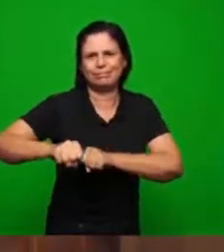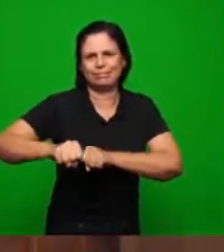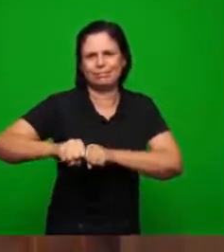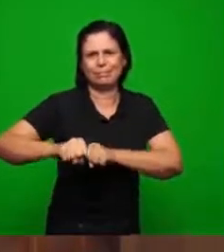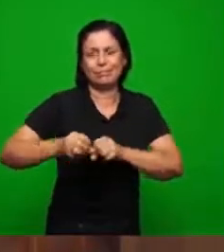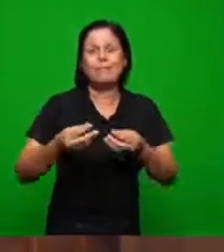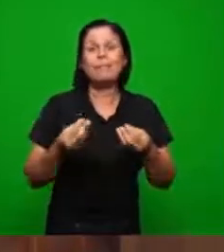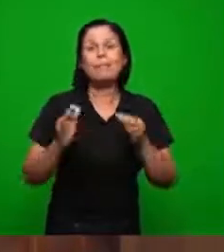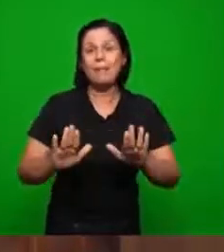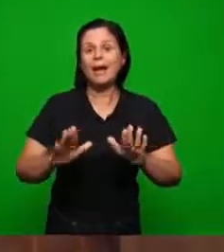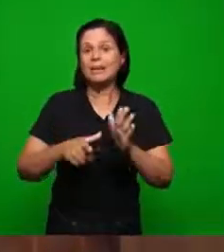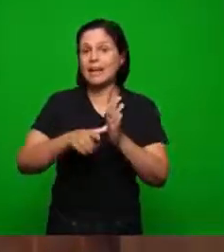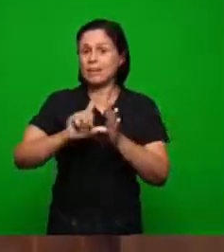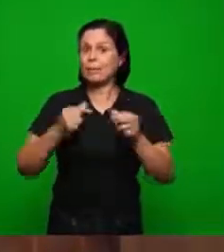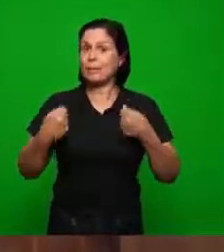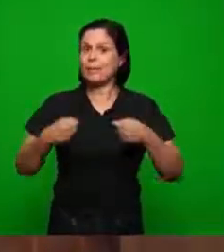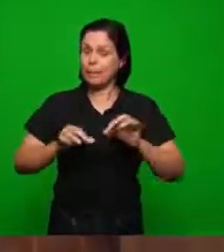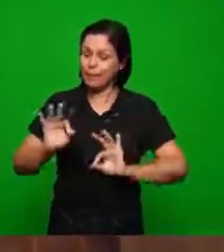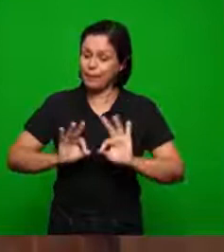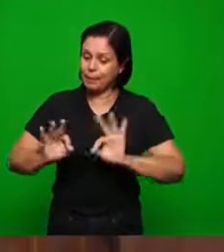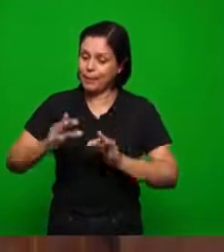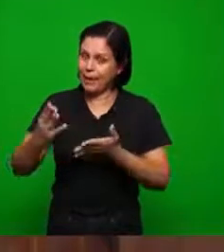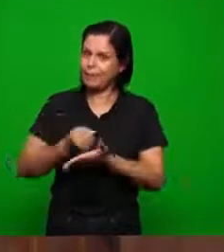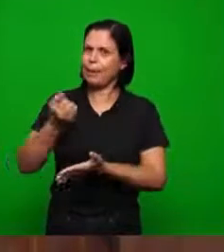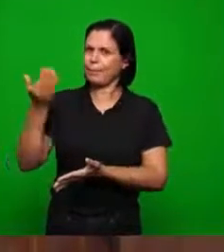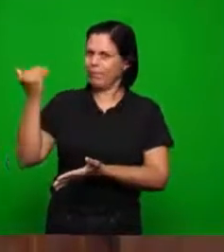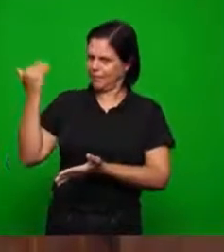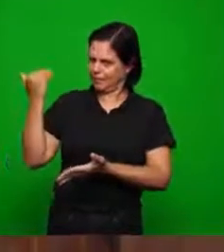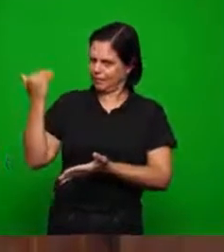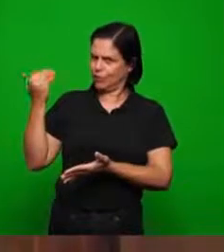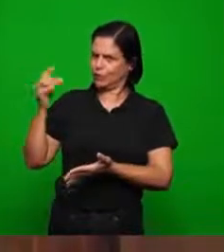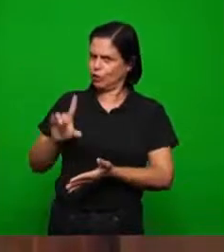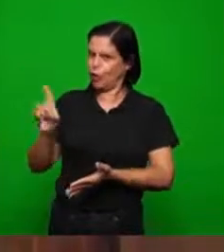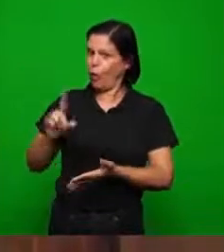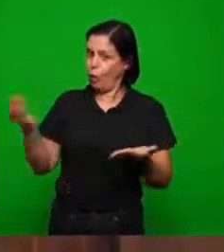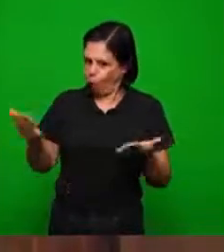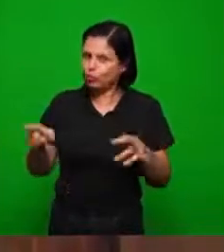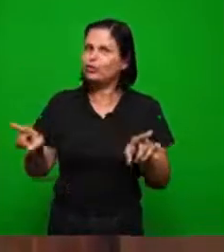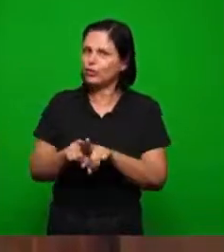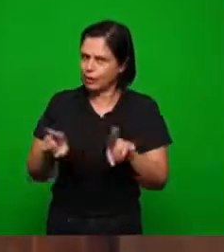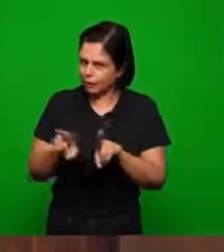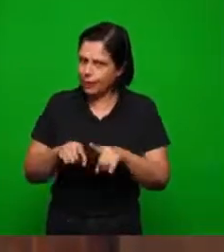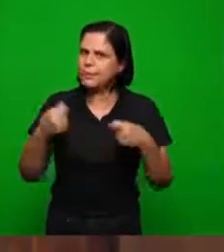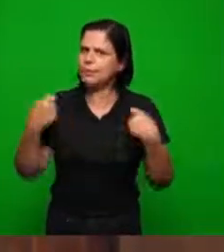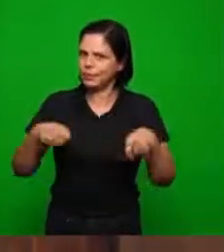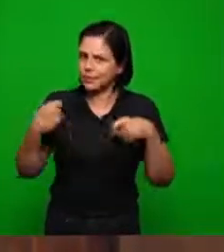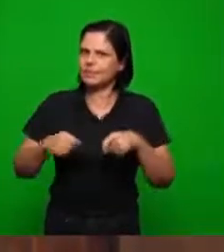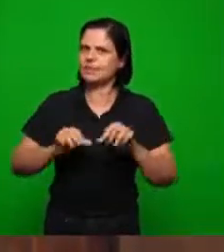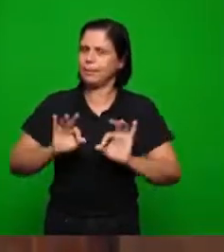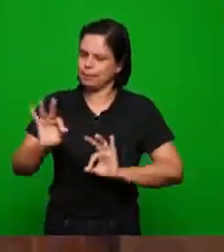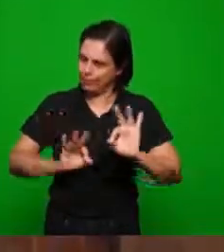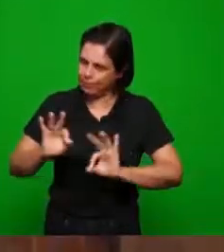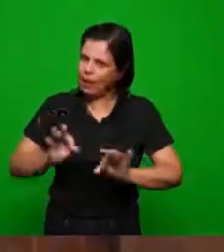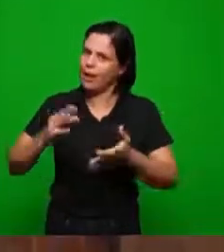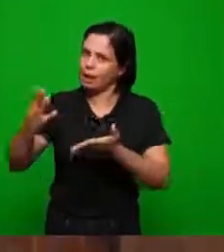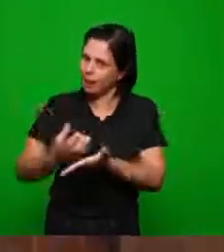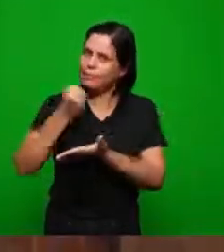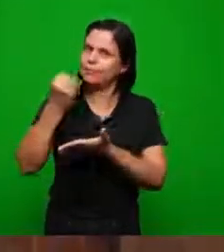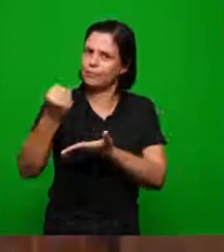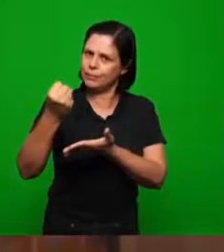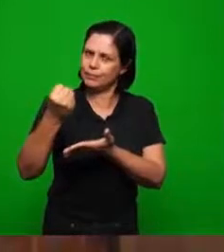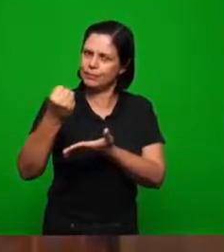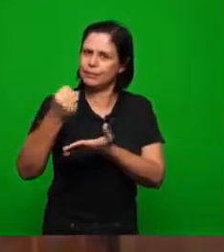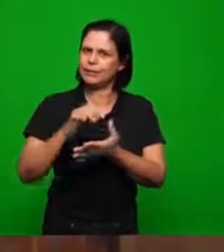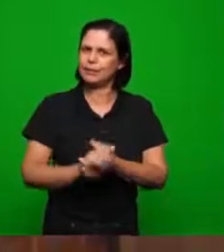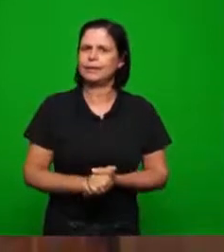para o arrebatamento, não somente para aquela época, mas para os nossos dias. Pronunciamento de um juízo que se daria